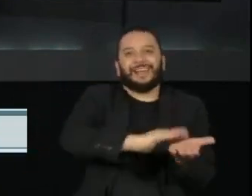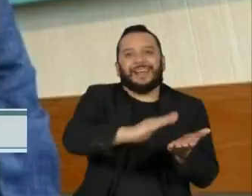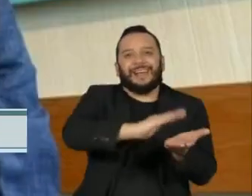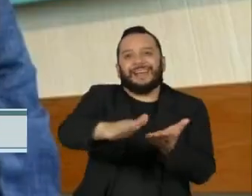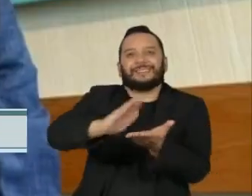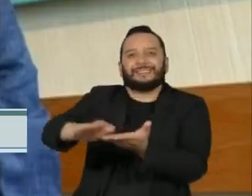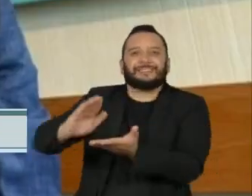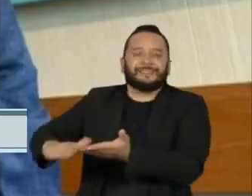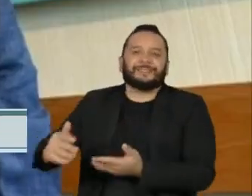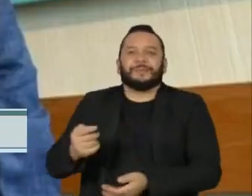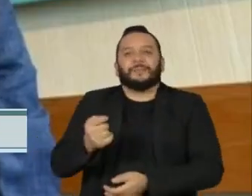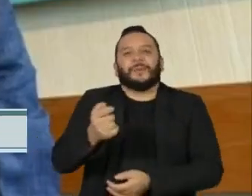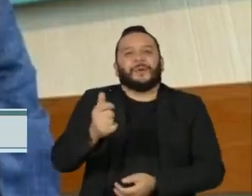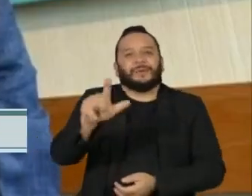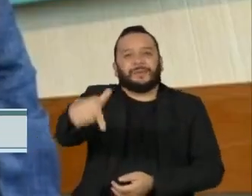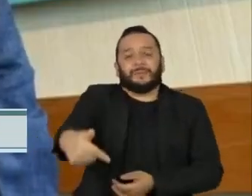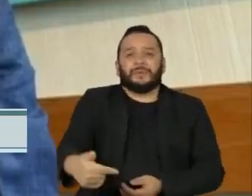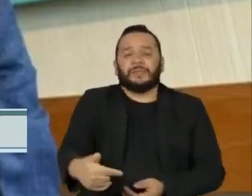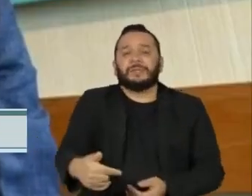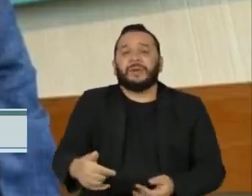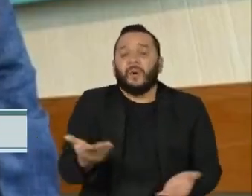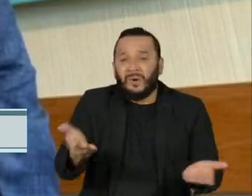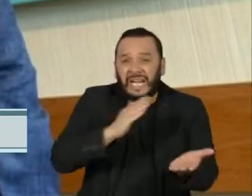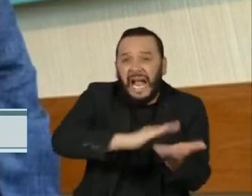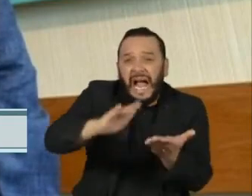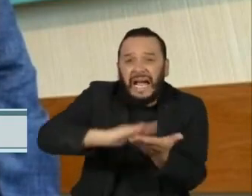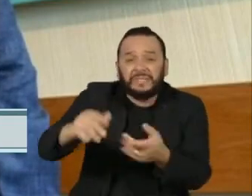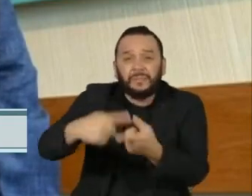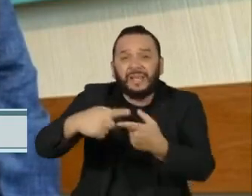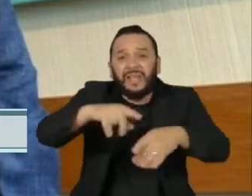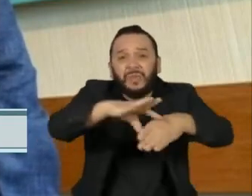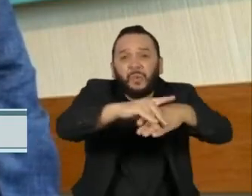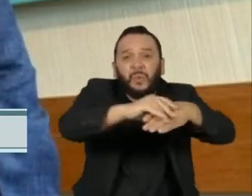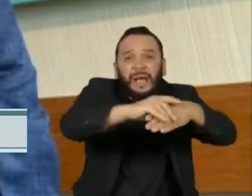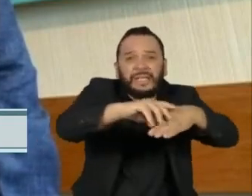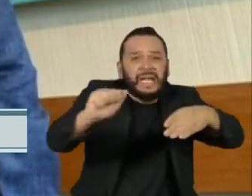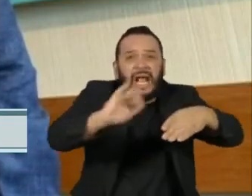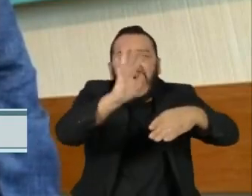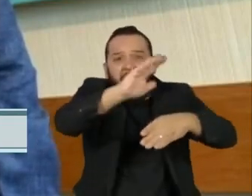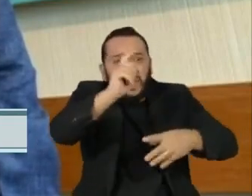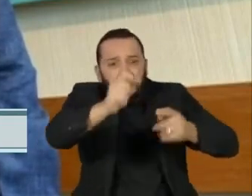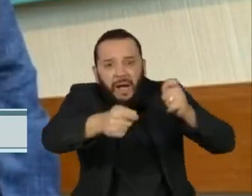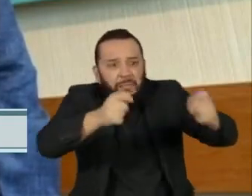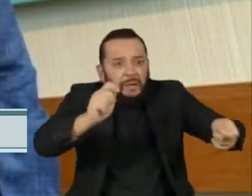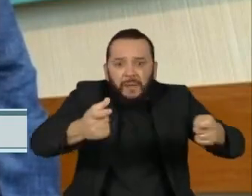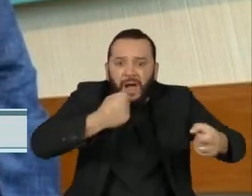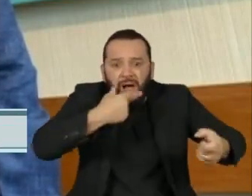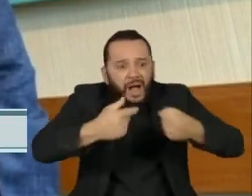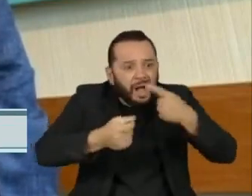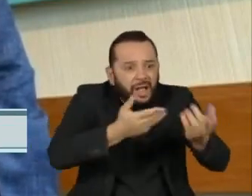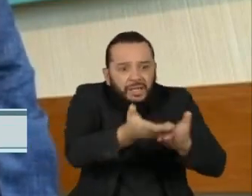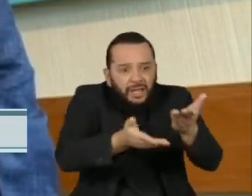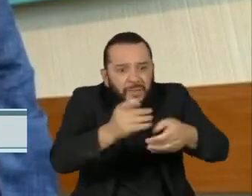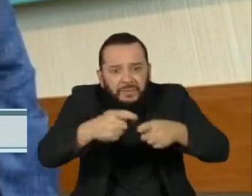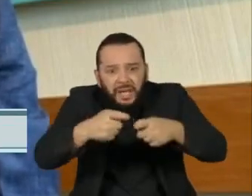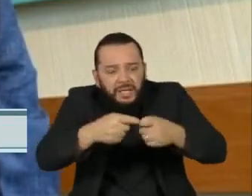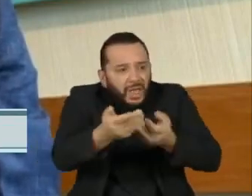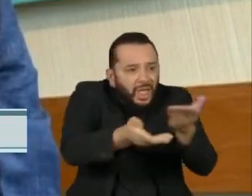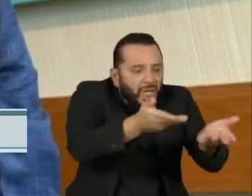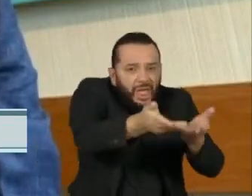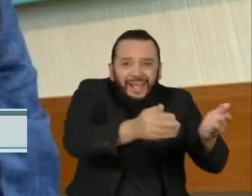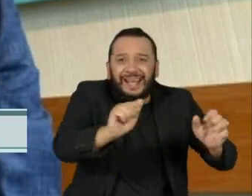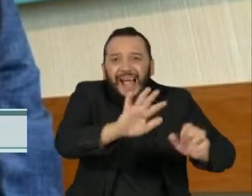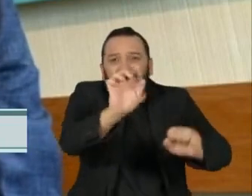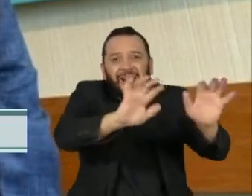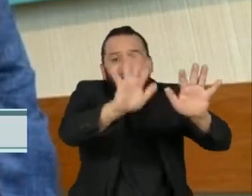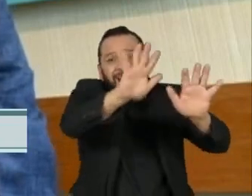baixos. Gasta-se muito, porque doença, tratar doença é caro, hospital é caro, medicamento é caro. Quando